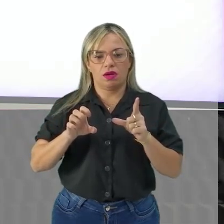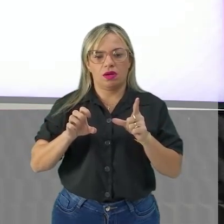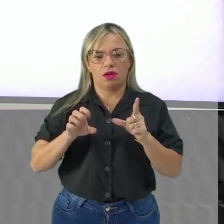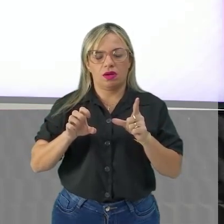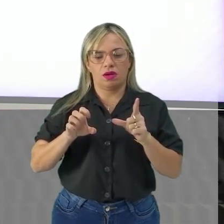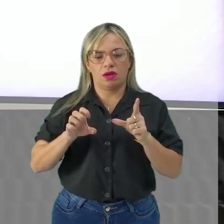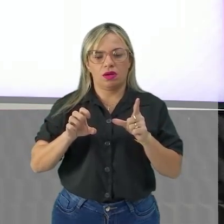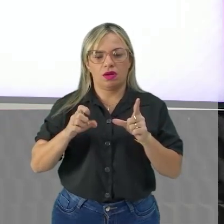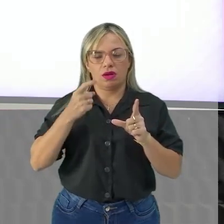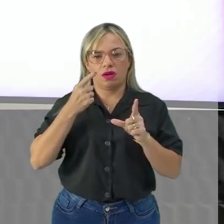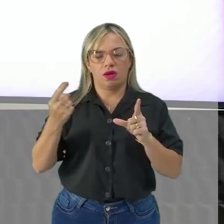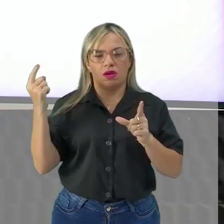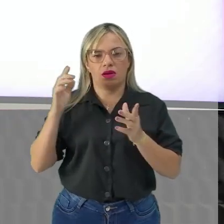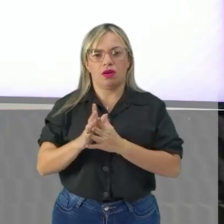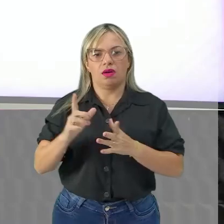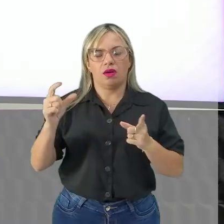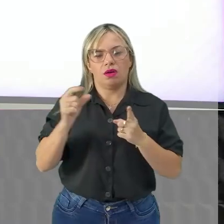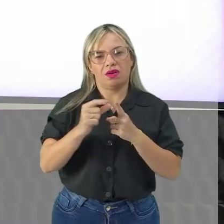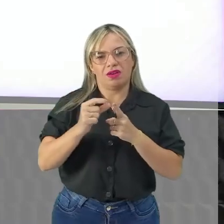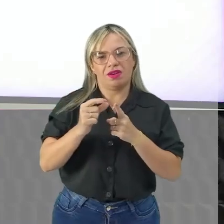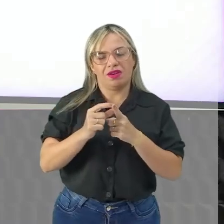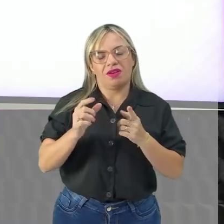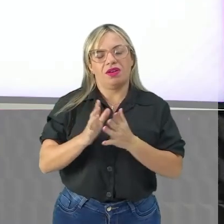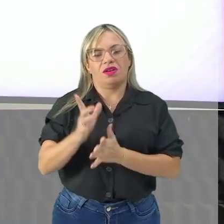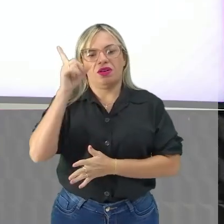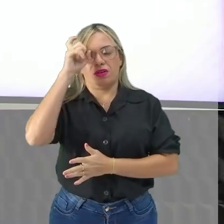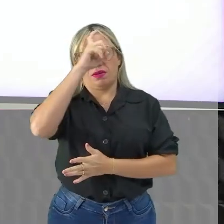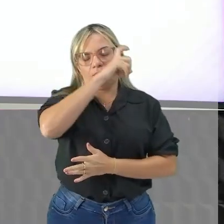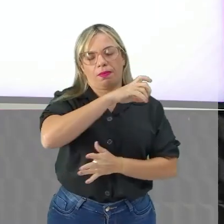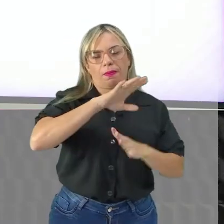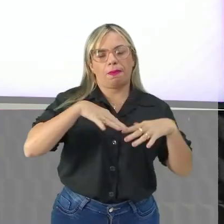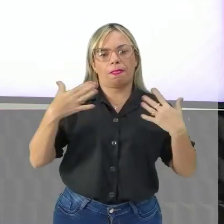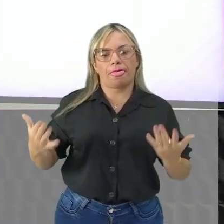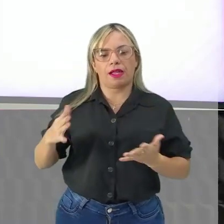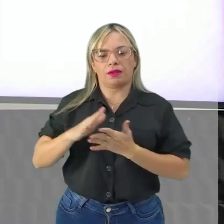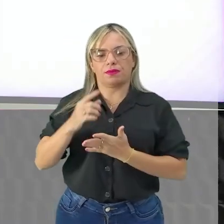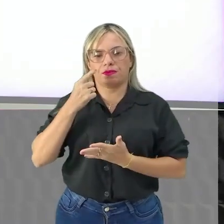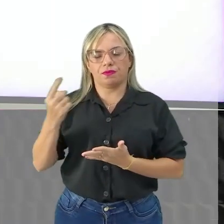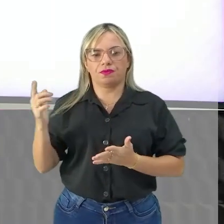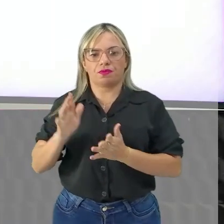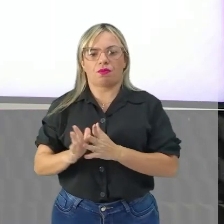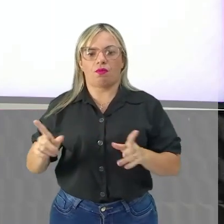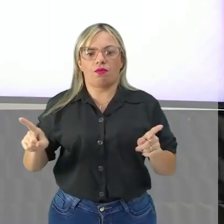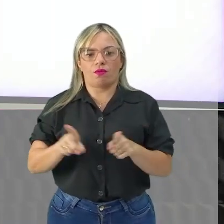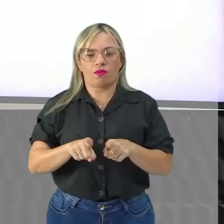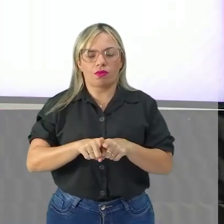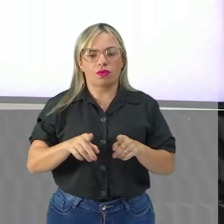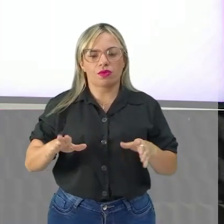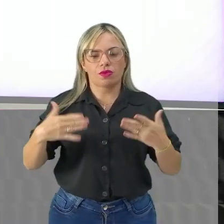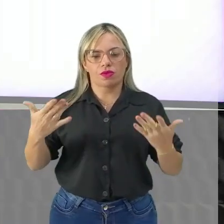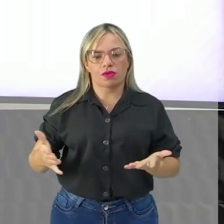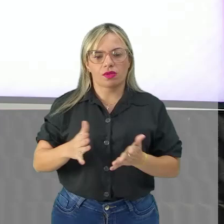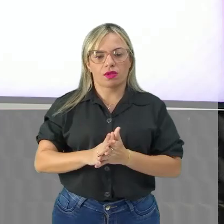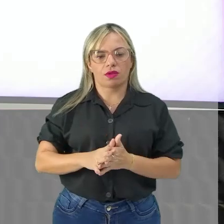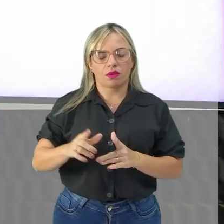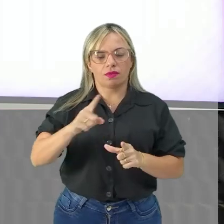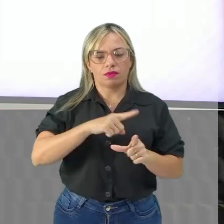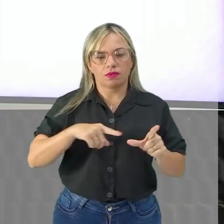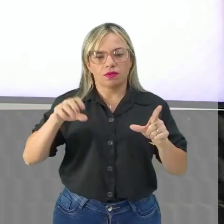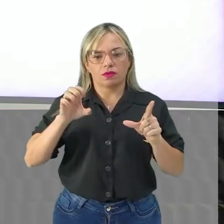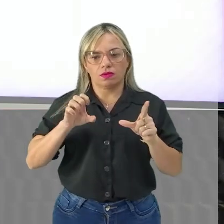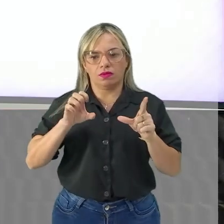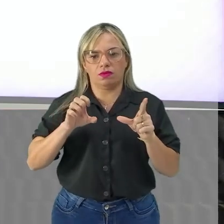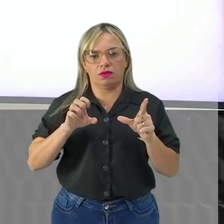esquistossomíase, a palavra danada, né? Esquistossomíase. Da mesma forma, né? Então, a esquistossomíase,